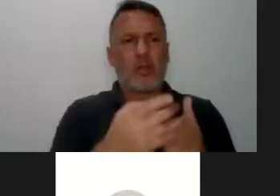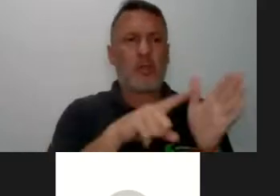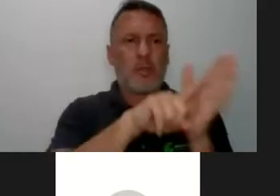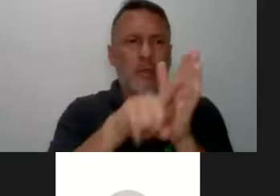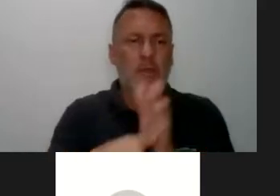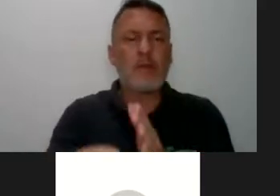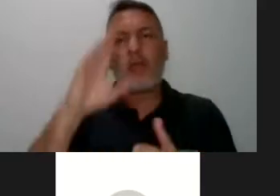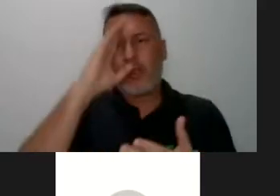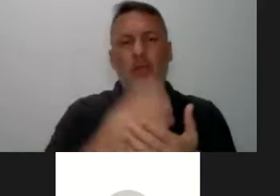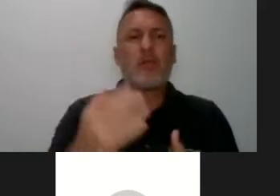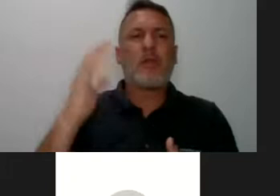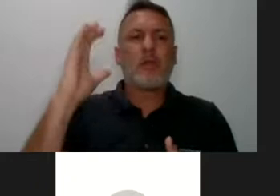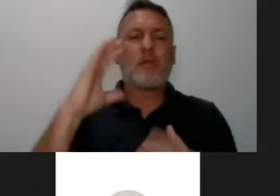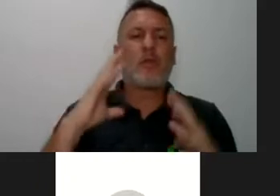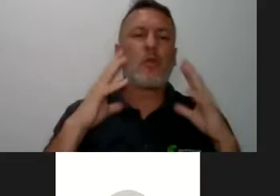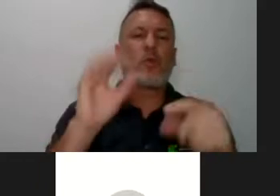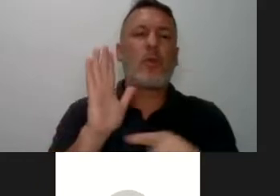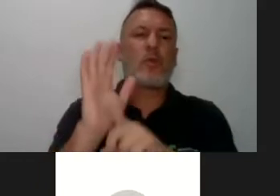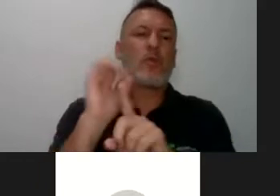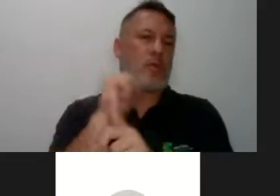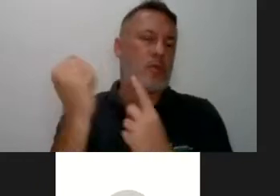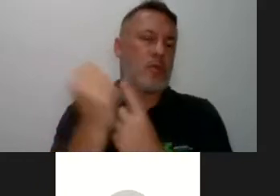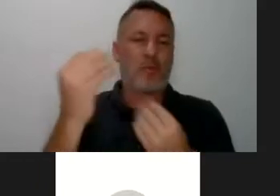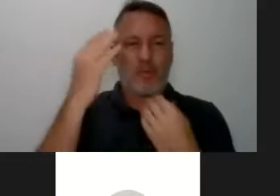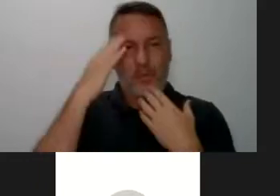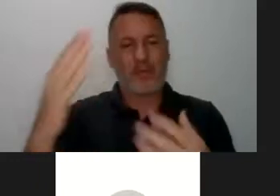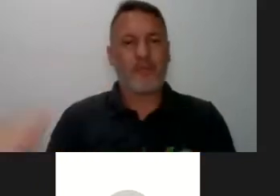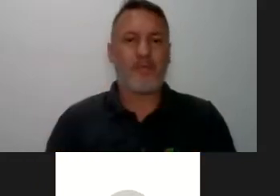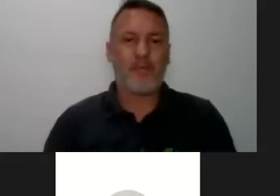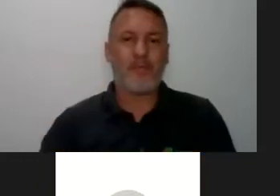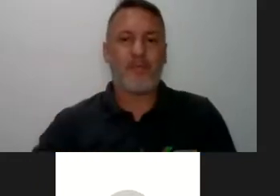ciência, em todos os benefícios que ela traz para a sociedade. Muito obrigado a todos.